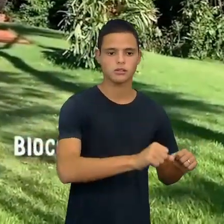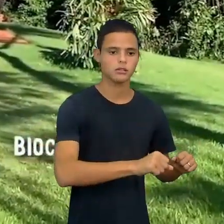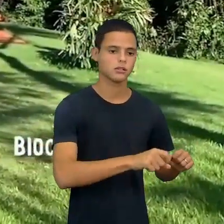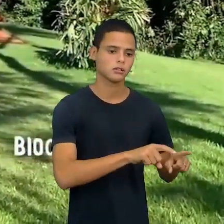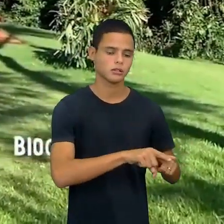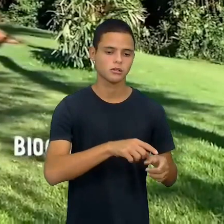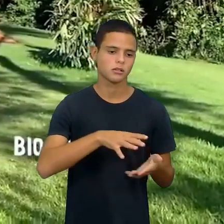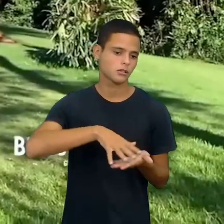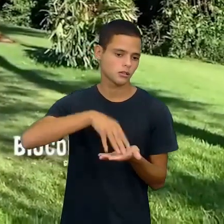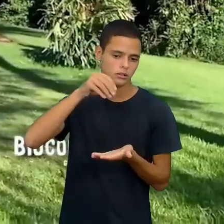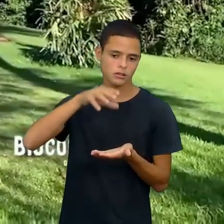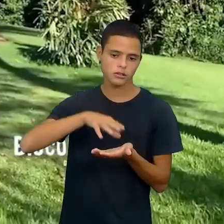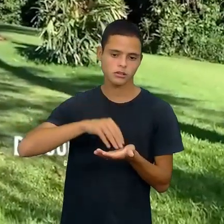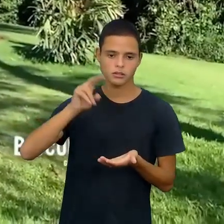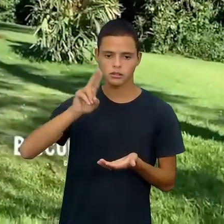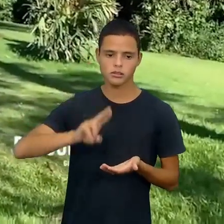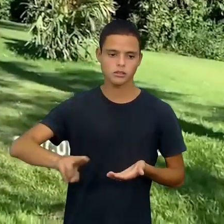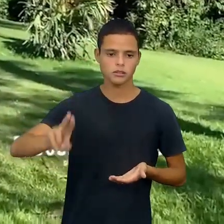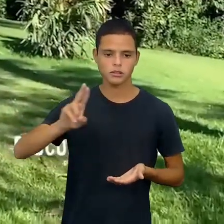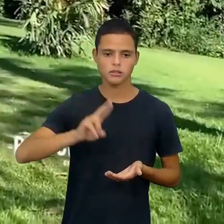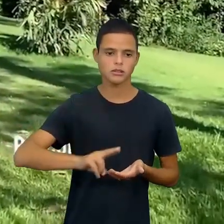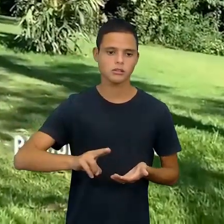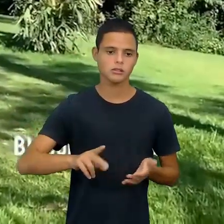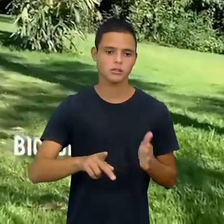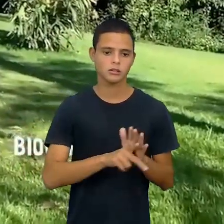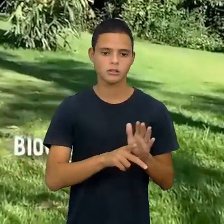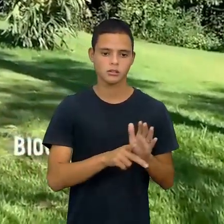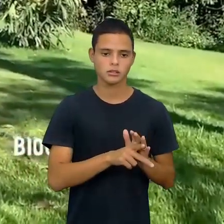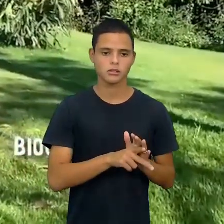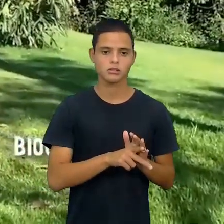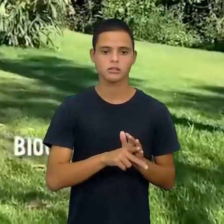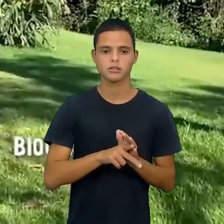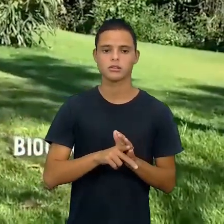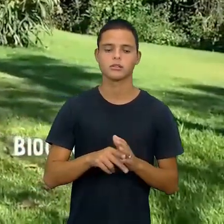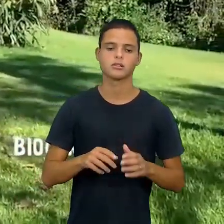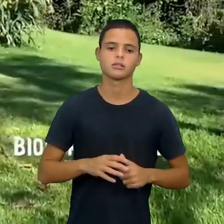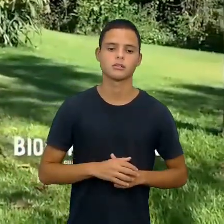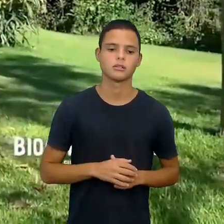areia que nós utilizamos no processo para a estabilização do barro.